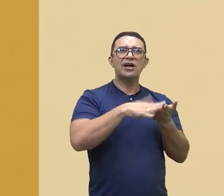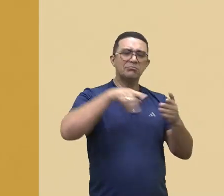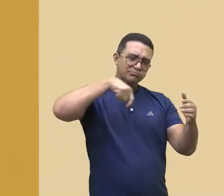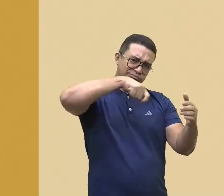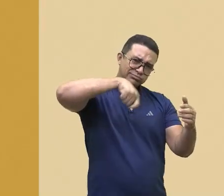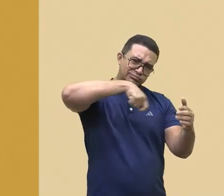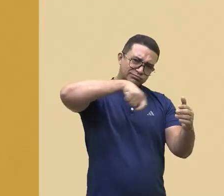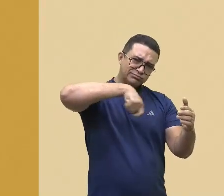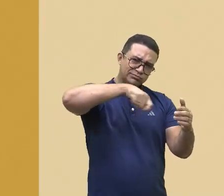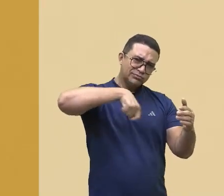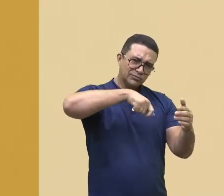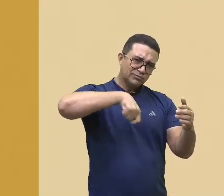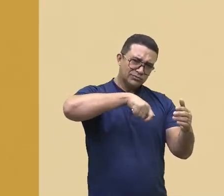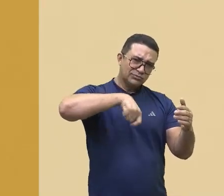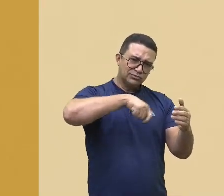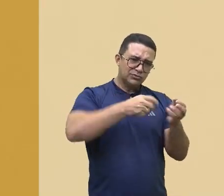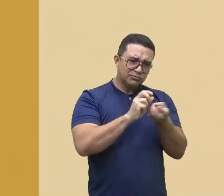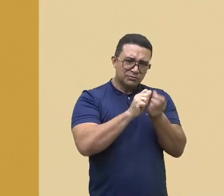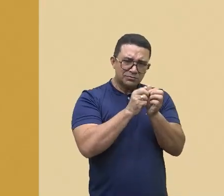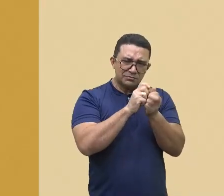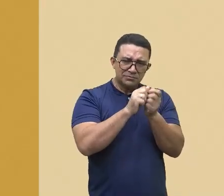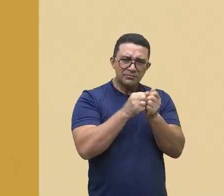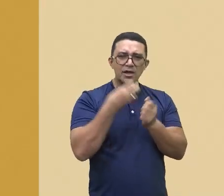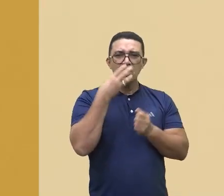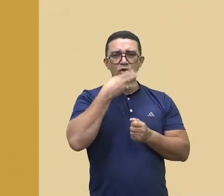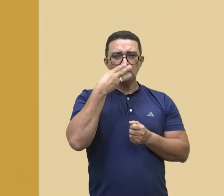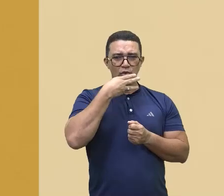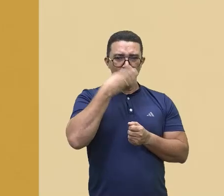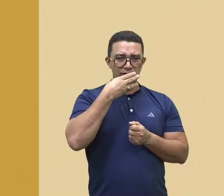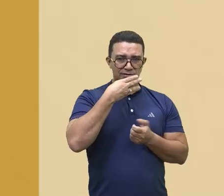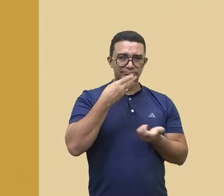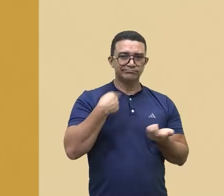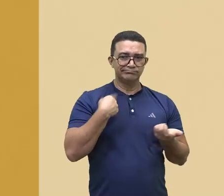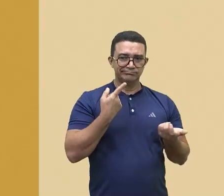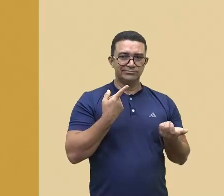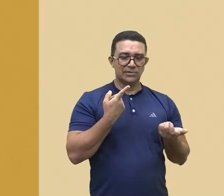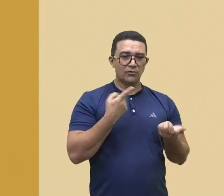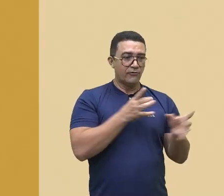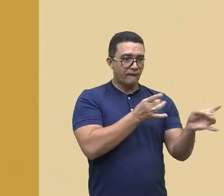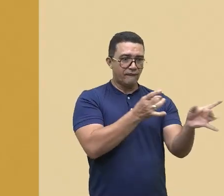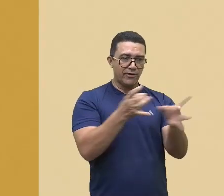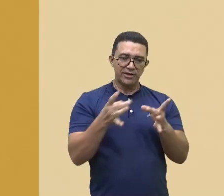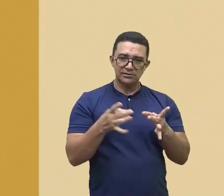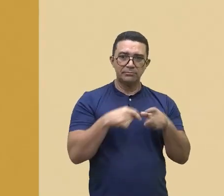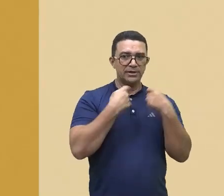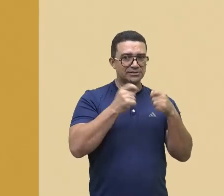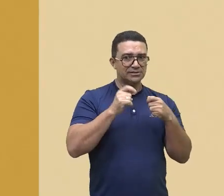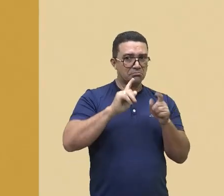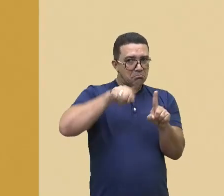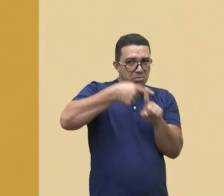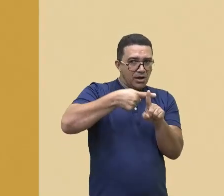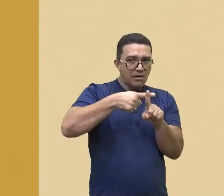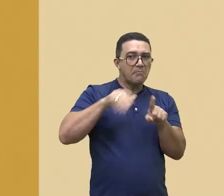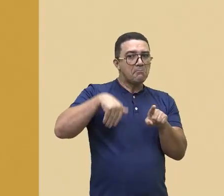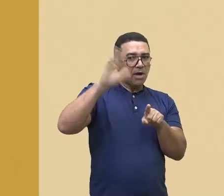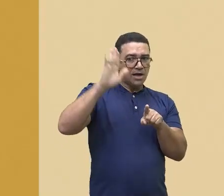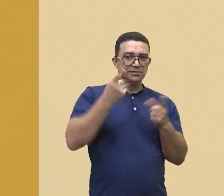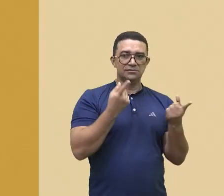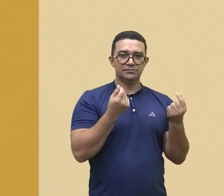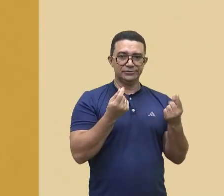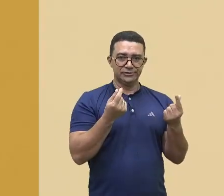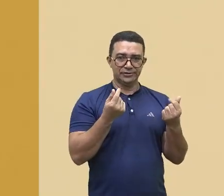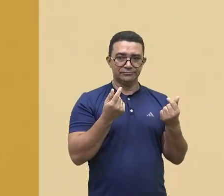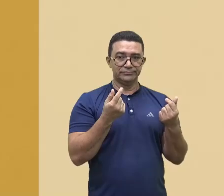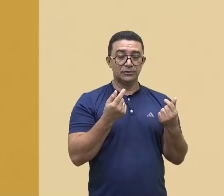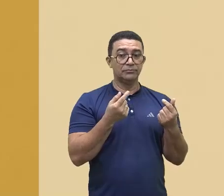a produção desses doces e a venda tem que fazer o quê? Tem que superar os seus gastos, não é? Então, mais uma vez, o que você